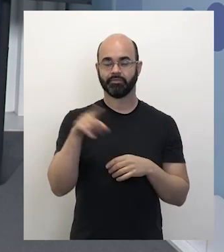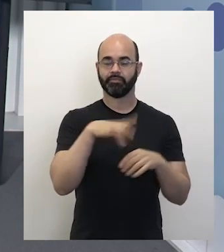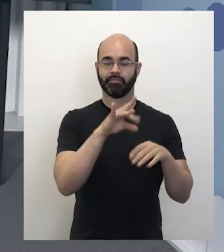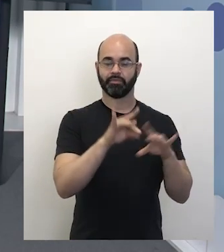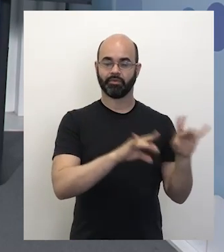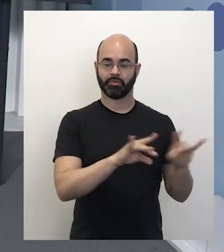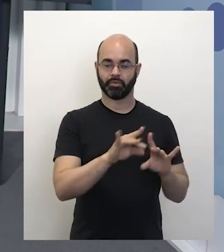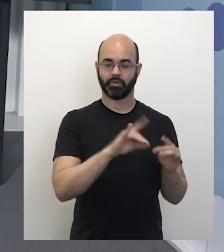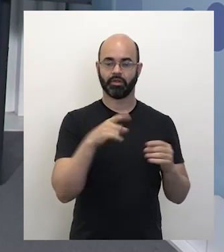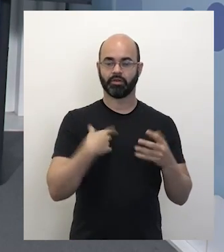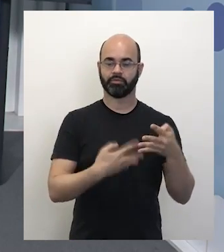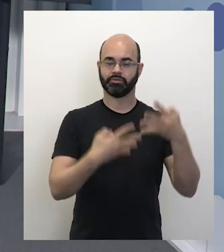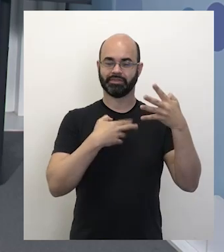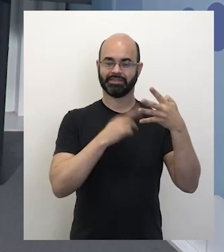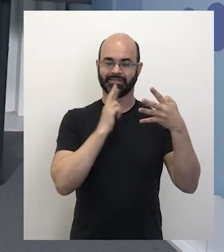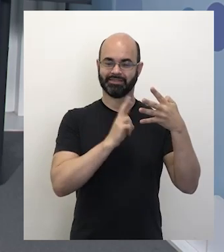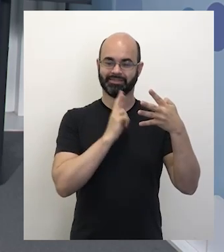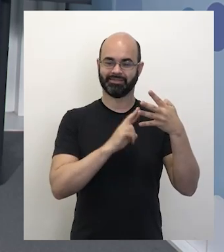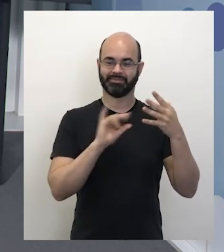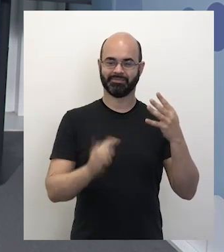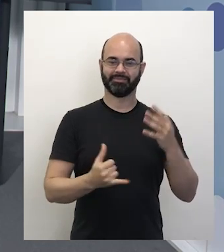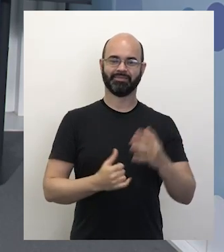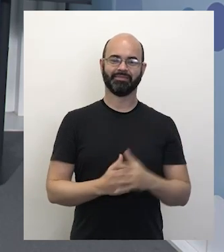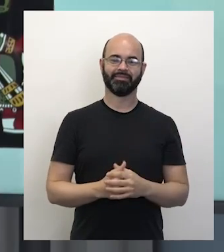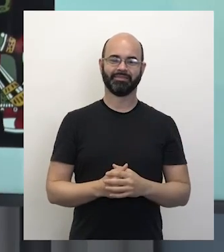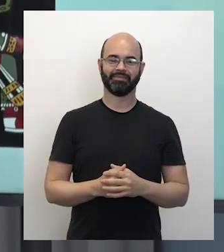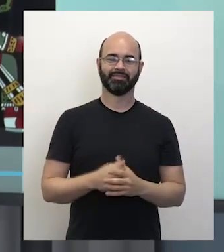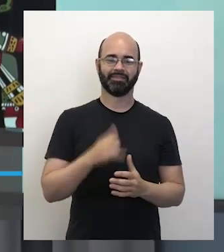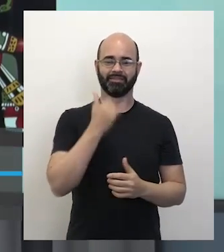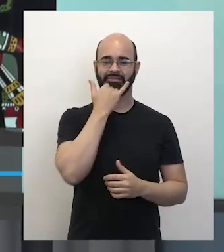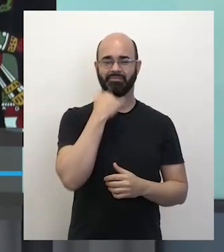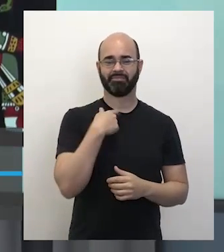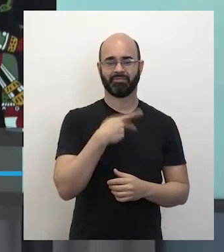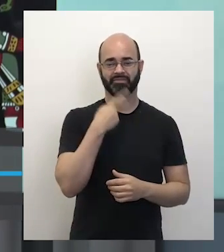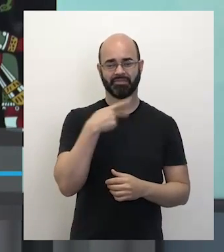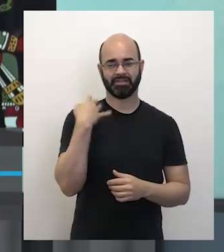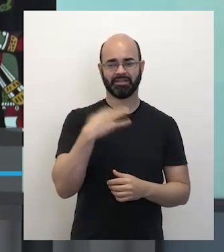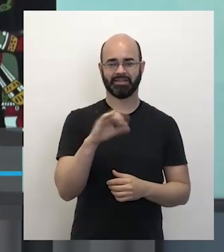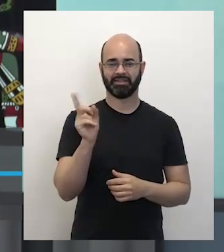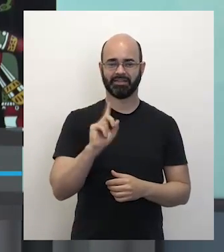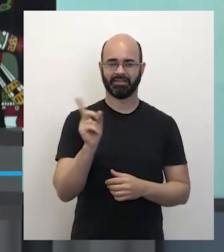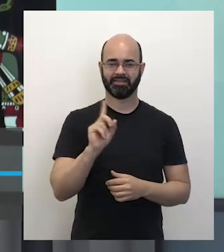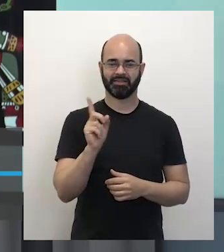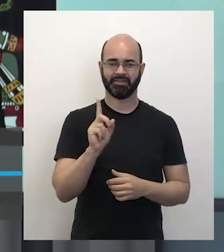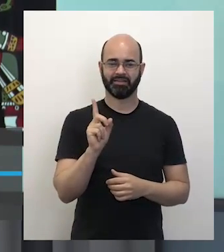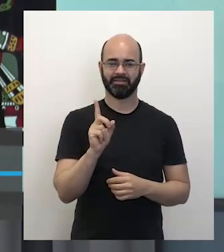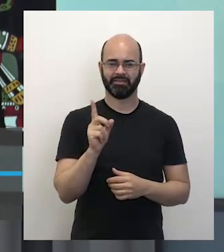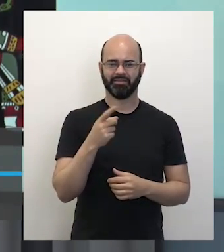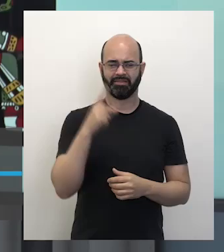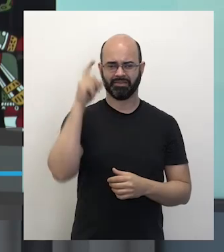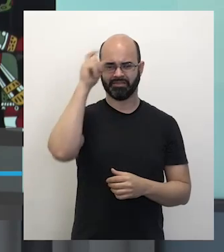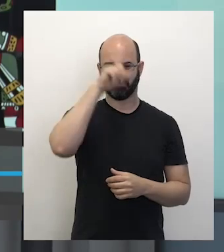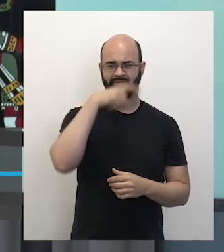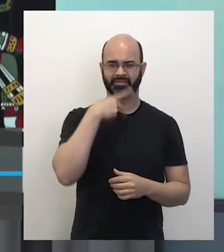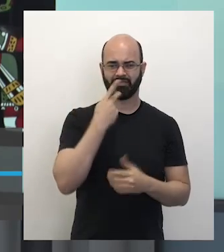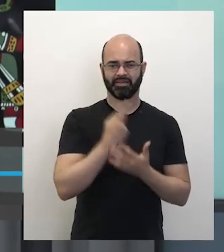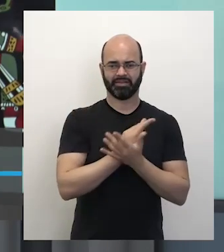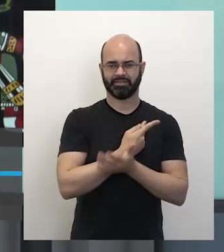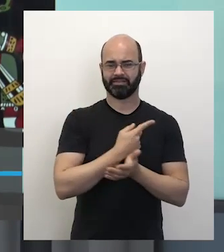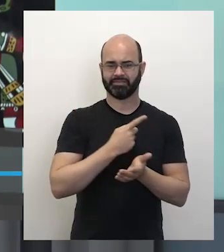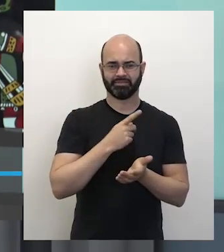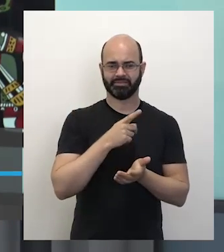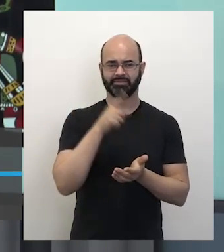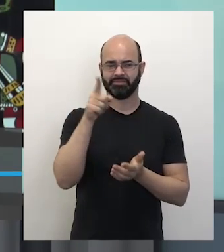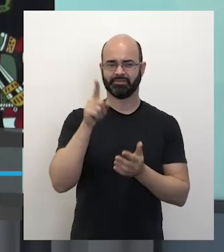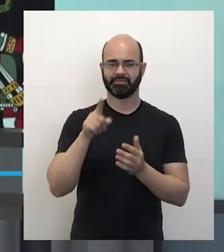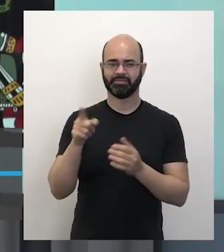chat. Tá. Bom, a pronúncia estava errada, me desculpem, né? Mas realmente é uma pronúncia bem difícil. Aí vocês, com